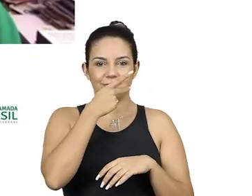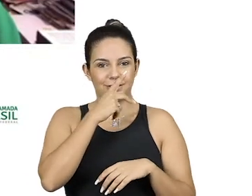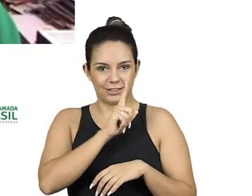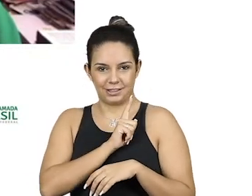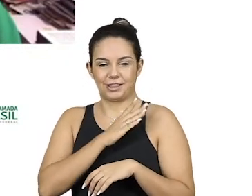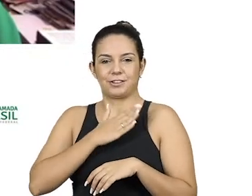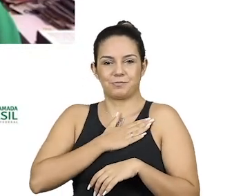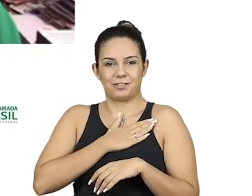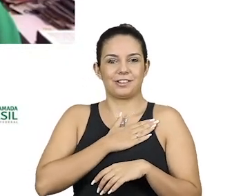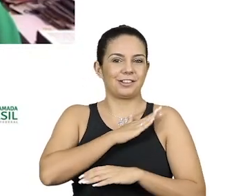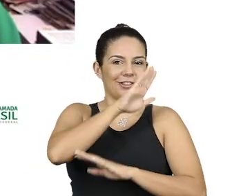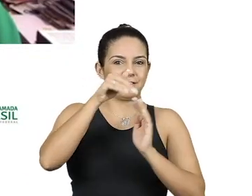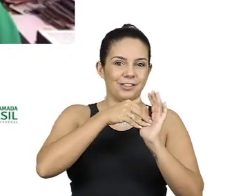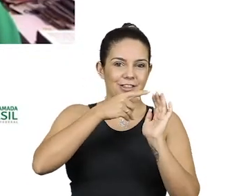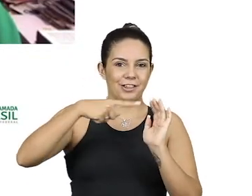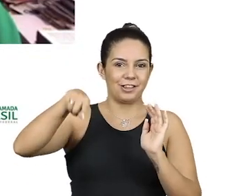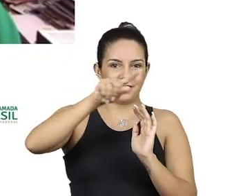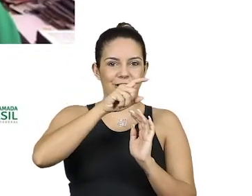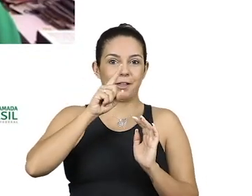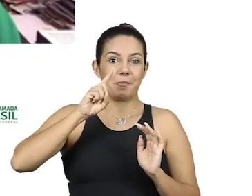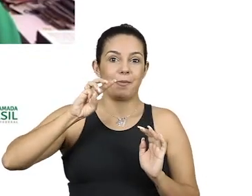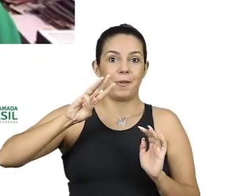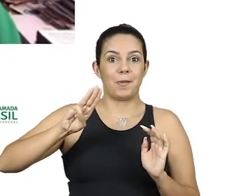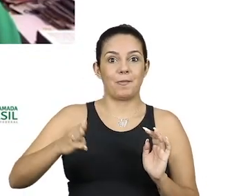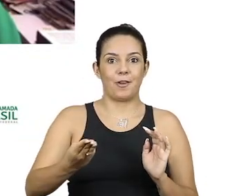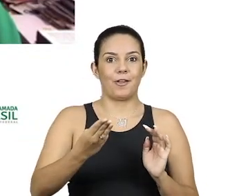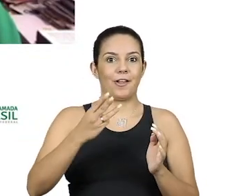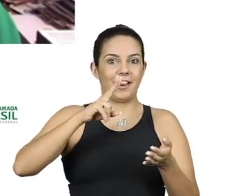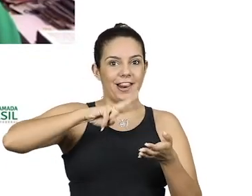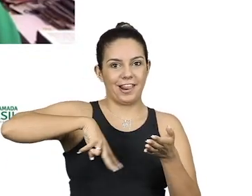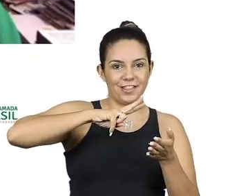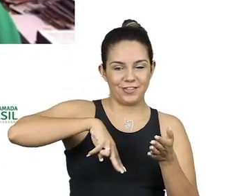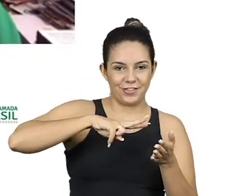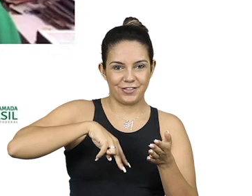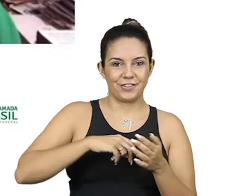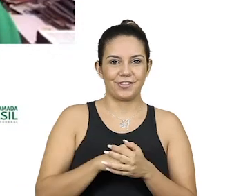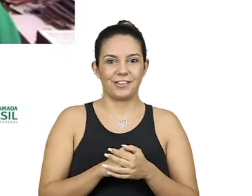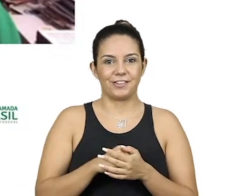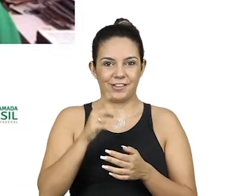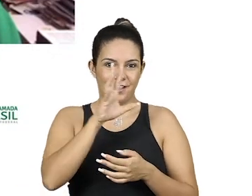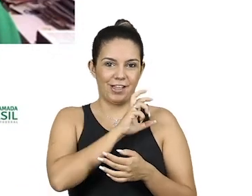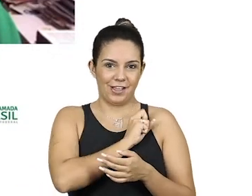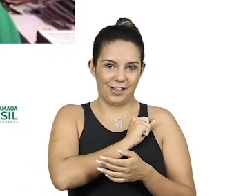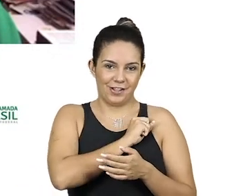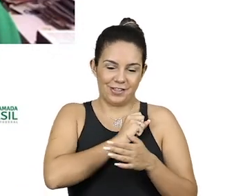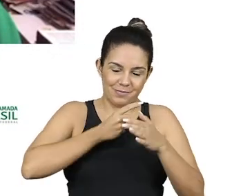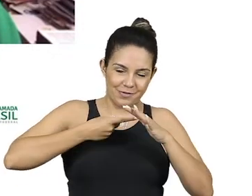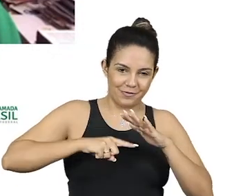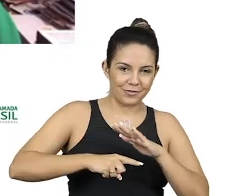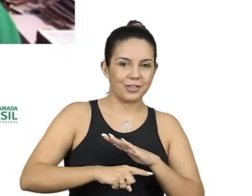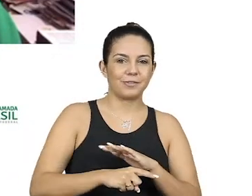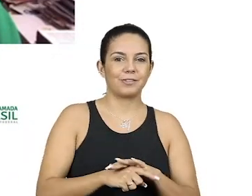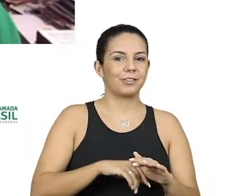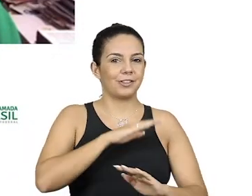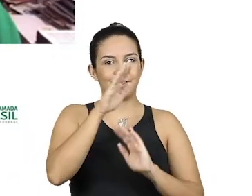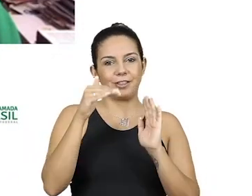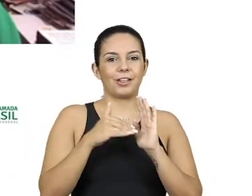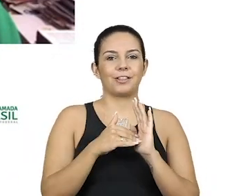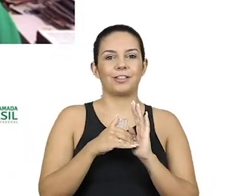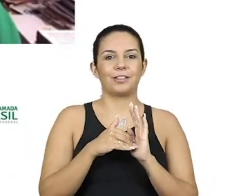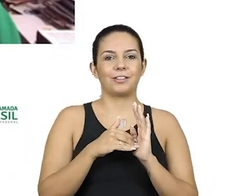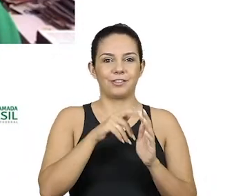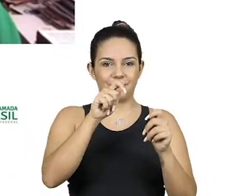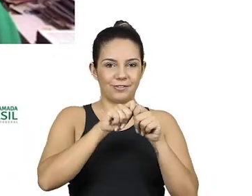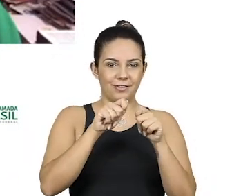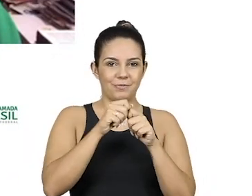tem de mim, você tem de todos os seus milhões e milhões de leitores que te amam profundamente, de tanto que